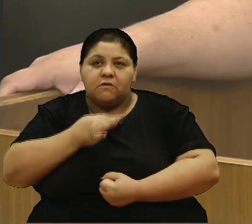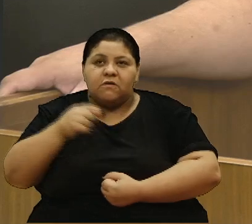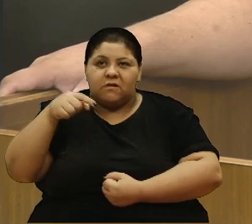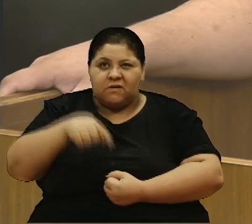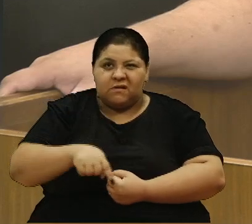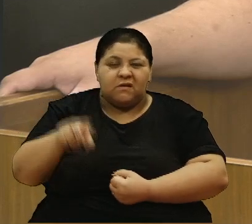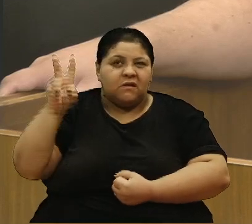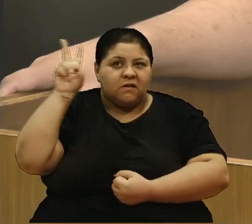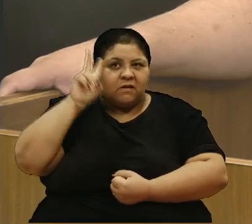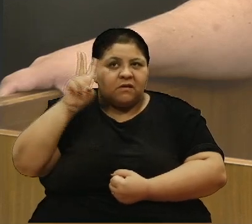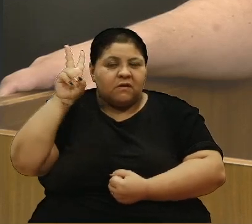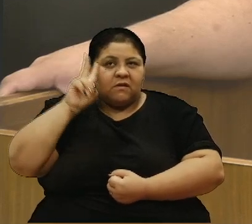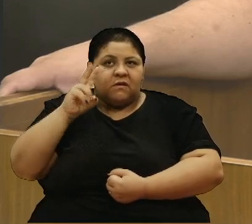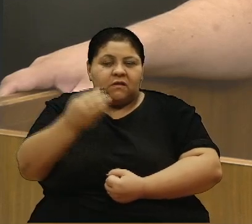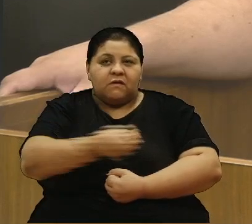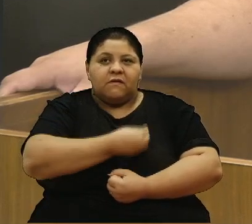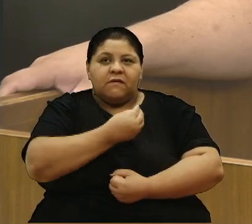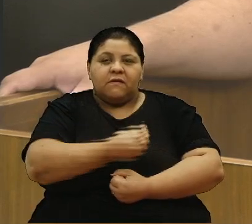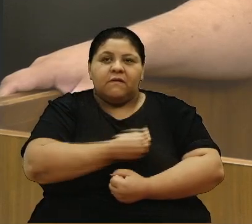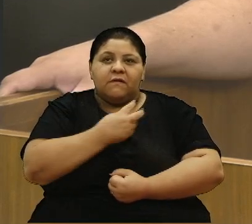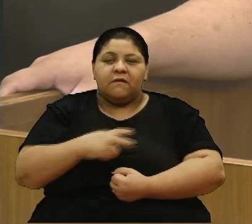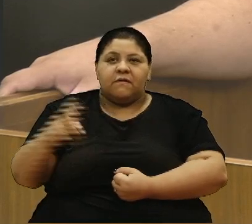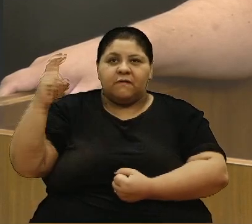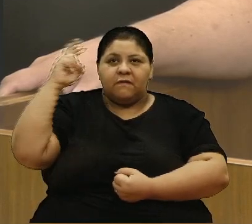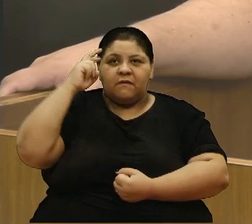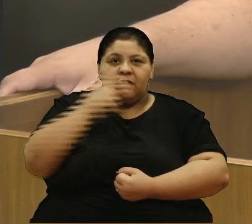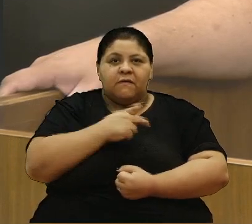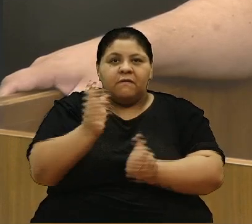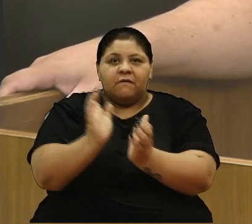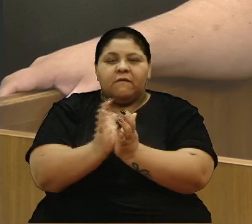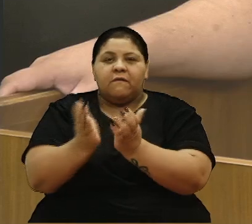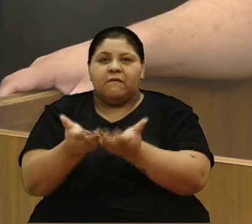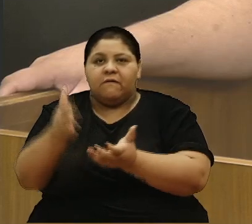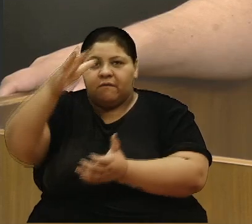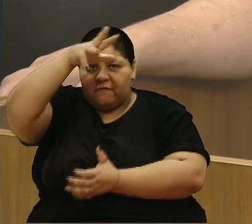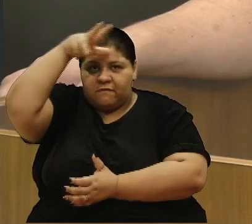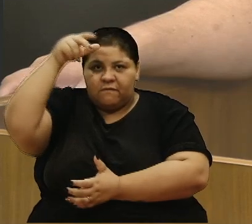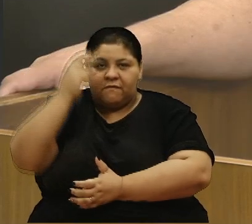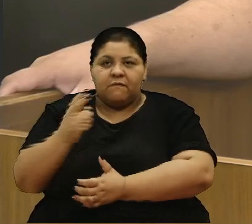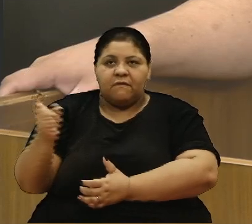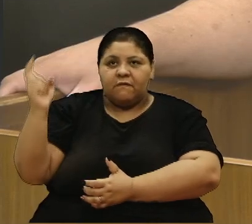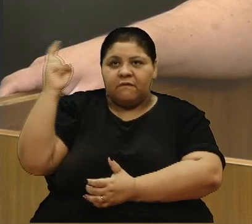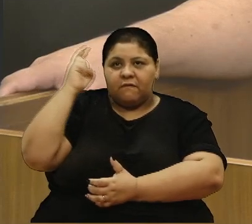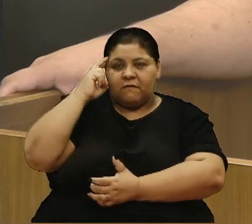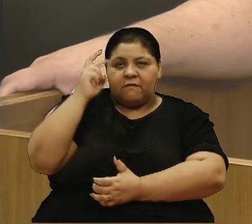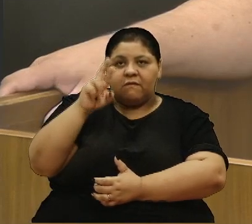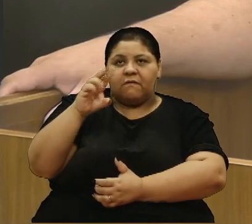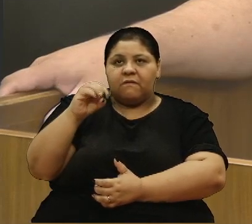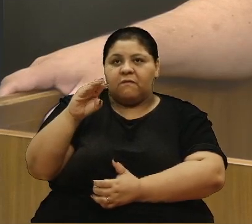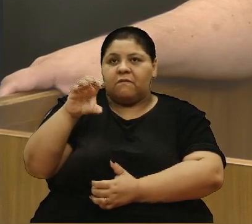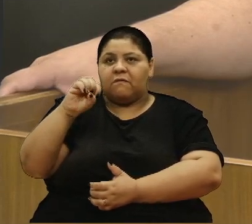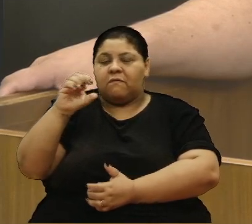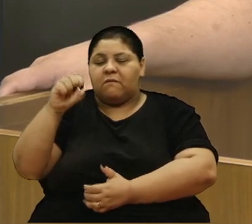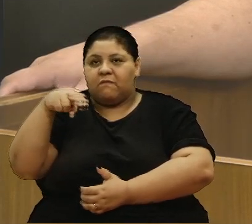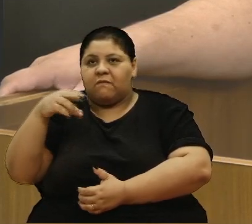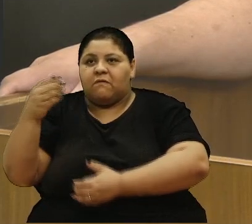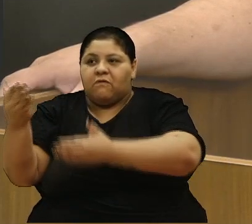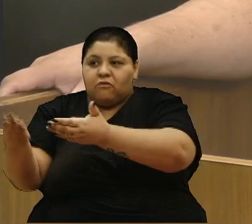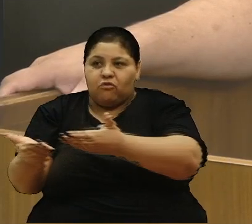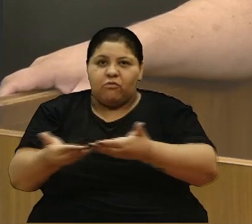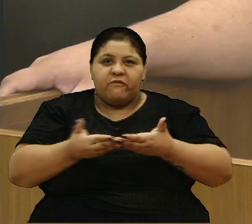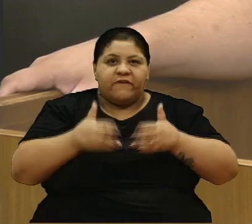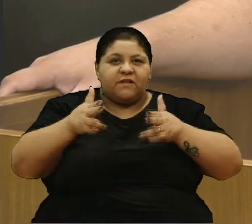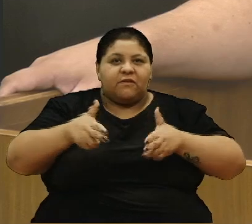dia 7, o ativista cultural e presidente da Comissão Municipal de Cultura, Robson Boeira, sobre a vinda da locomotiva histórica